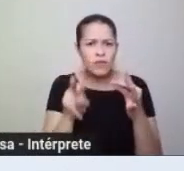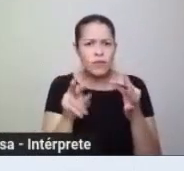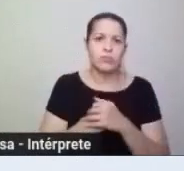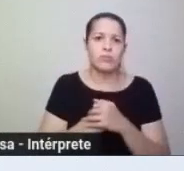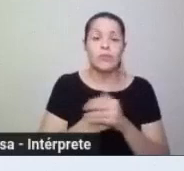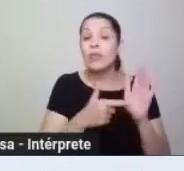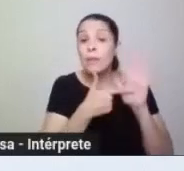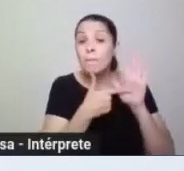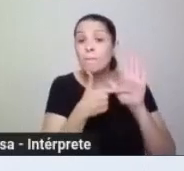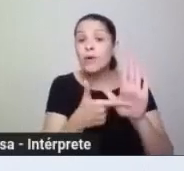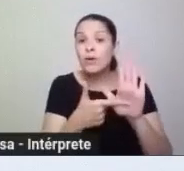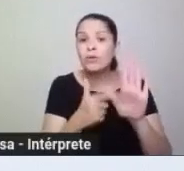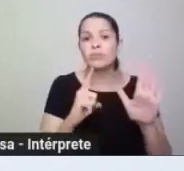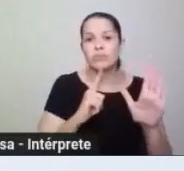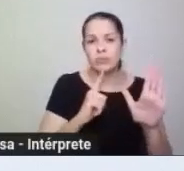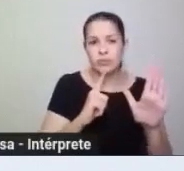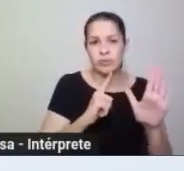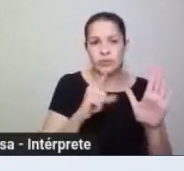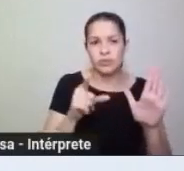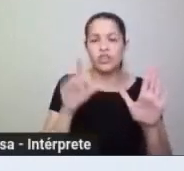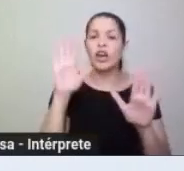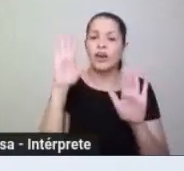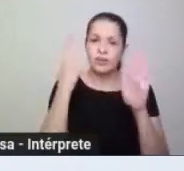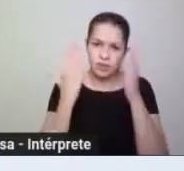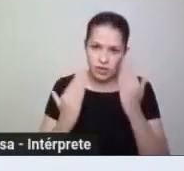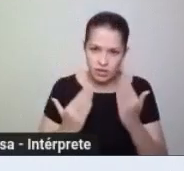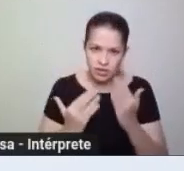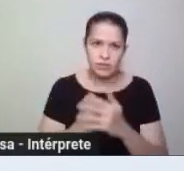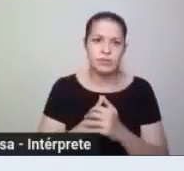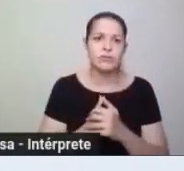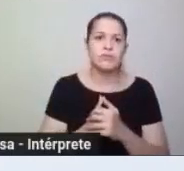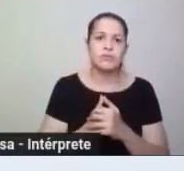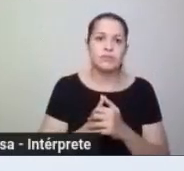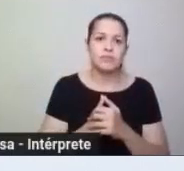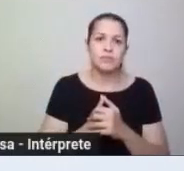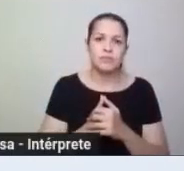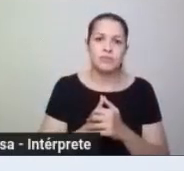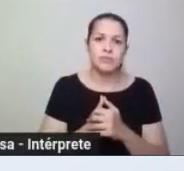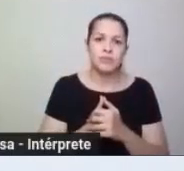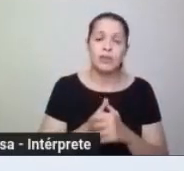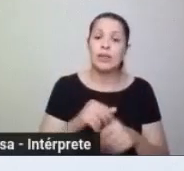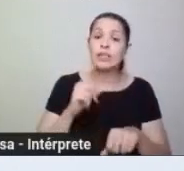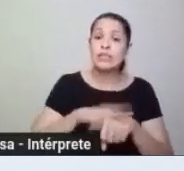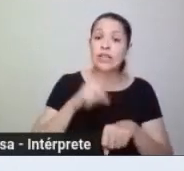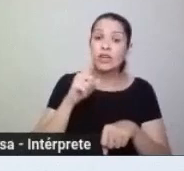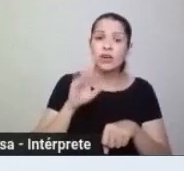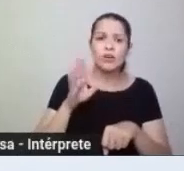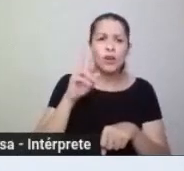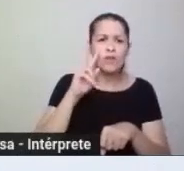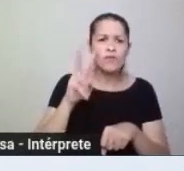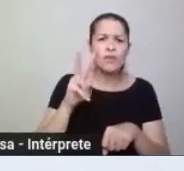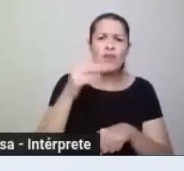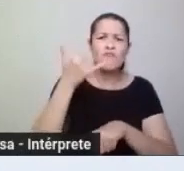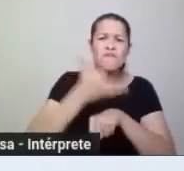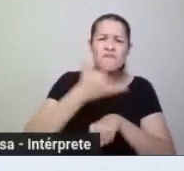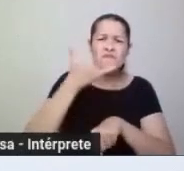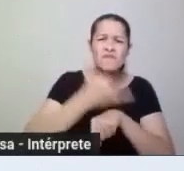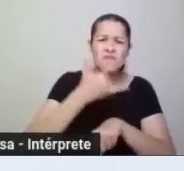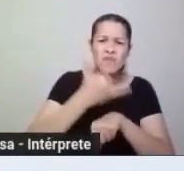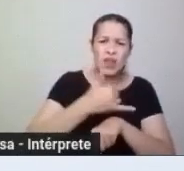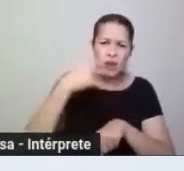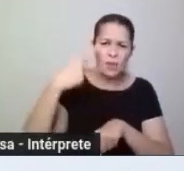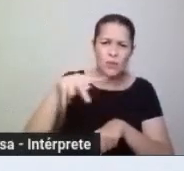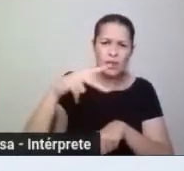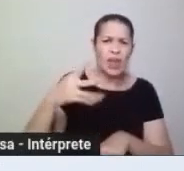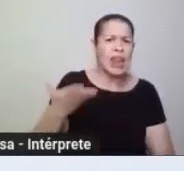de óleo. A análise veio e logo que chegou a gente já viu que o teor de ferro dele era